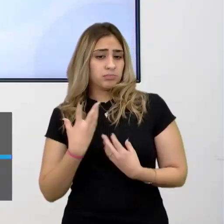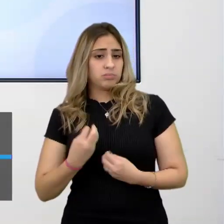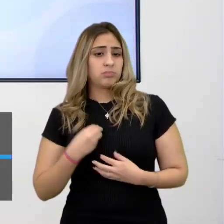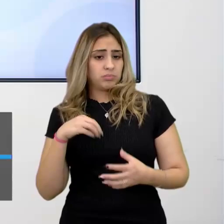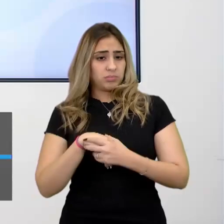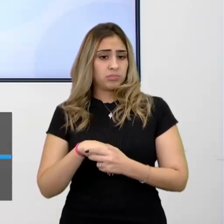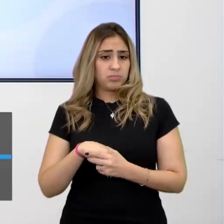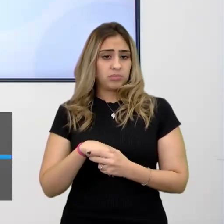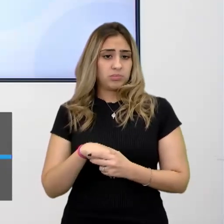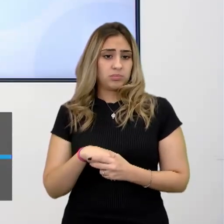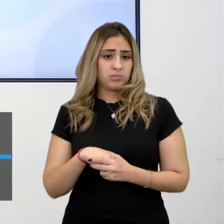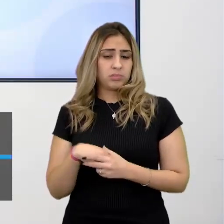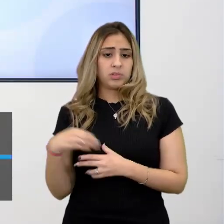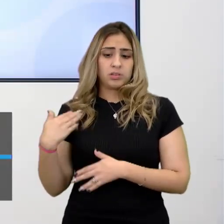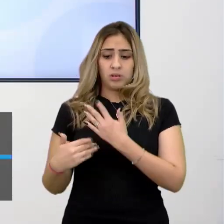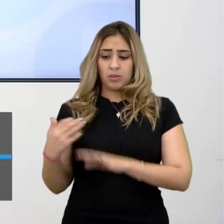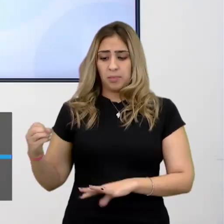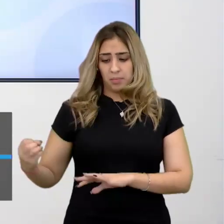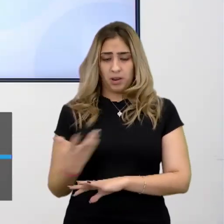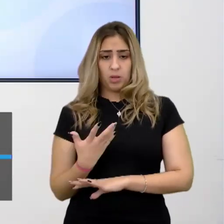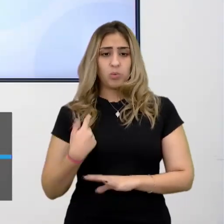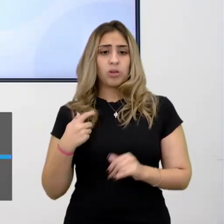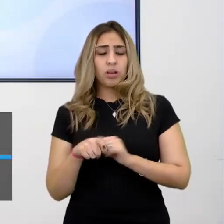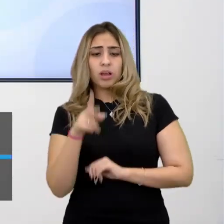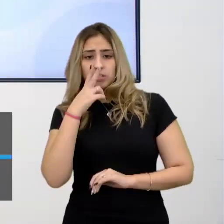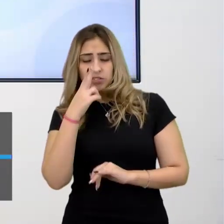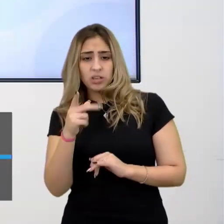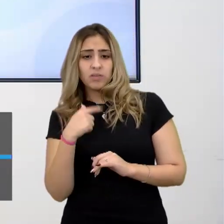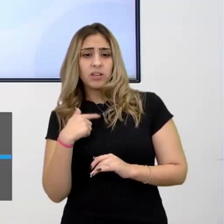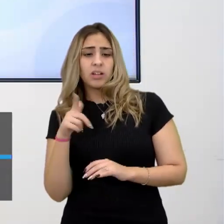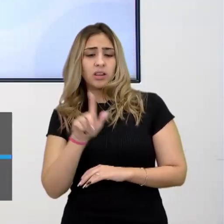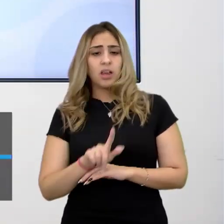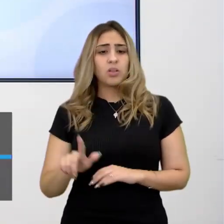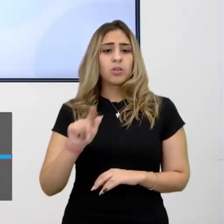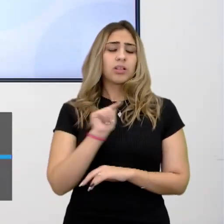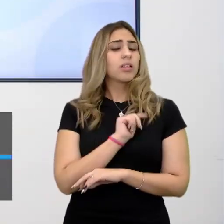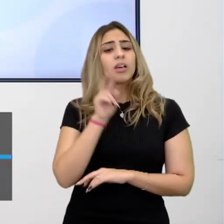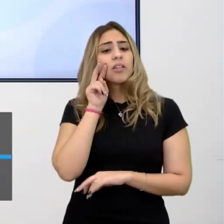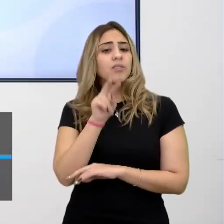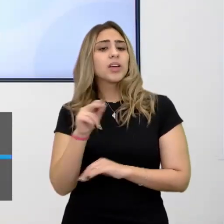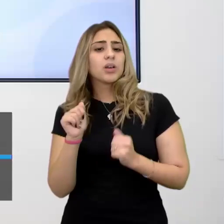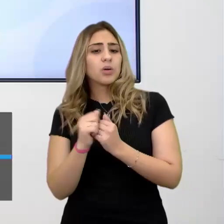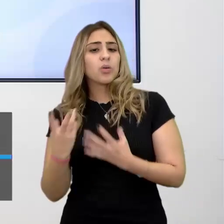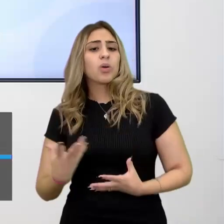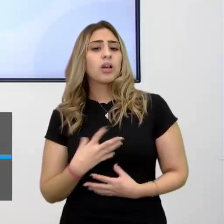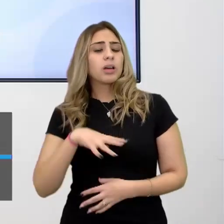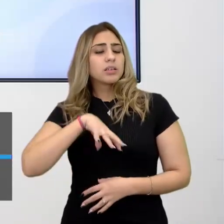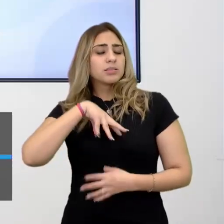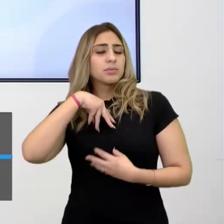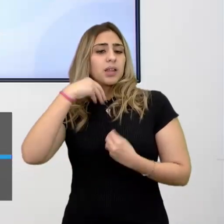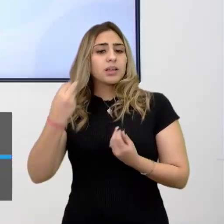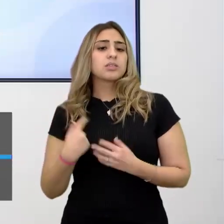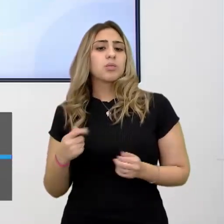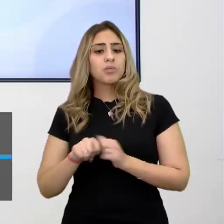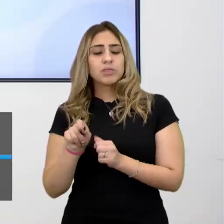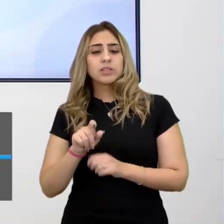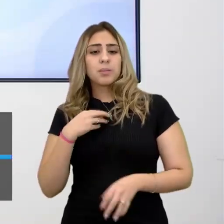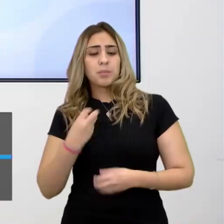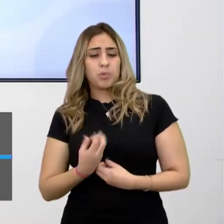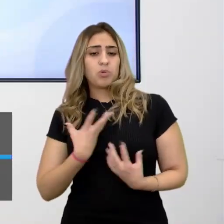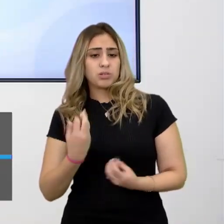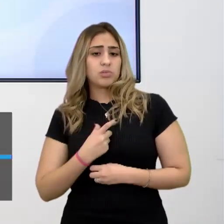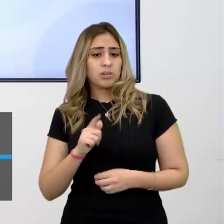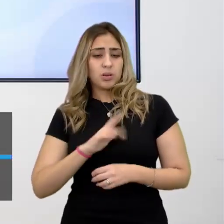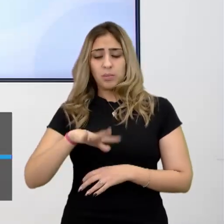Adélia Prado, uma poeta como Adélia Prado, que ela achava que a literatura tinha a ver com a inspiração, e só vai fazer poesia quando